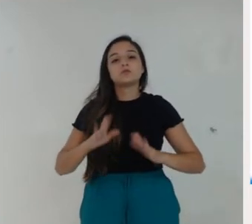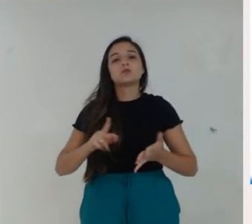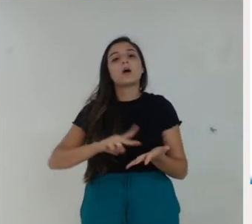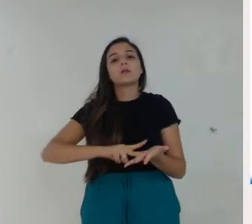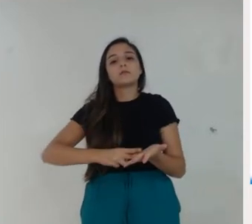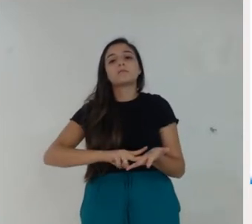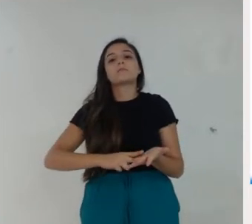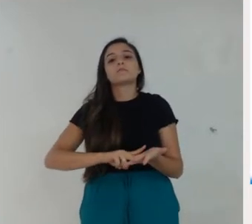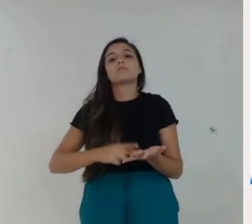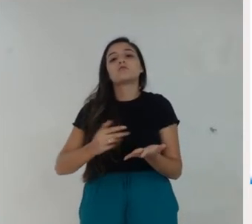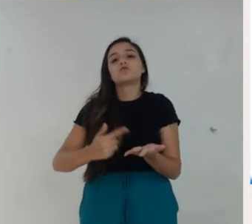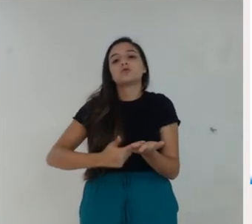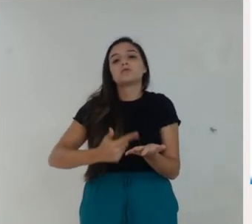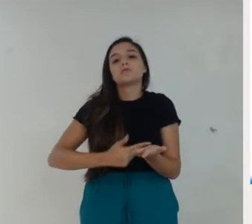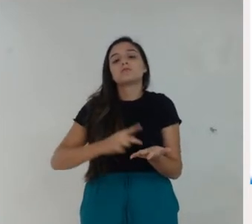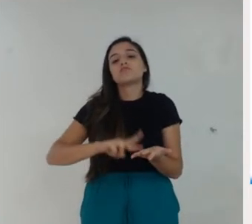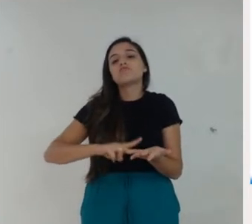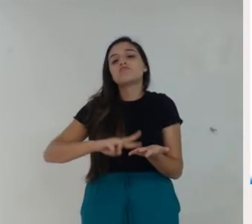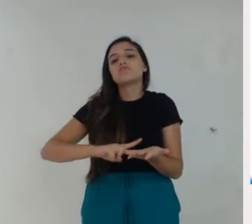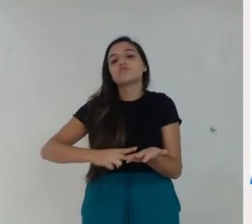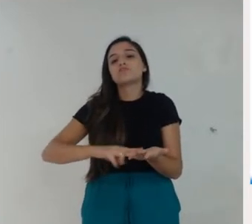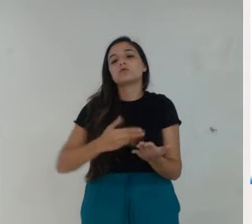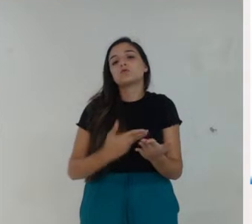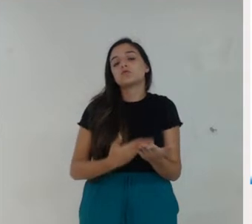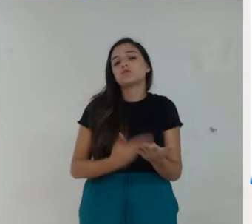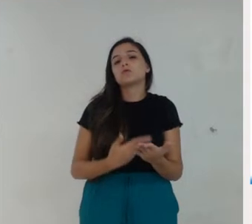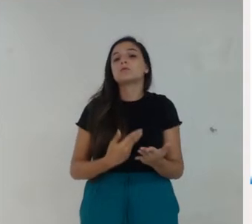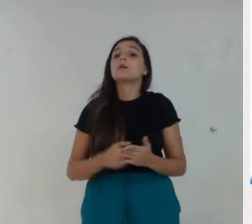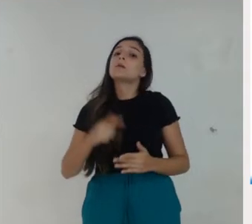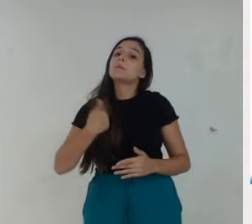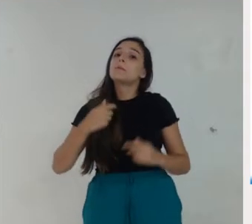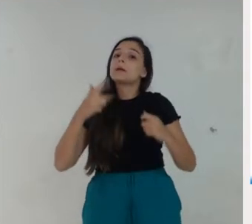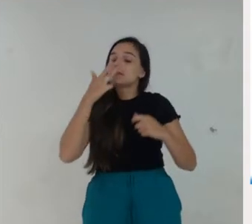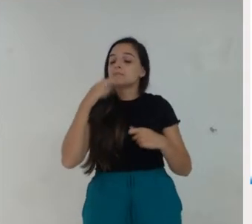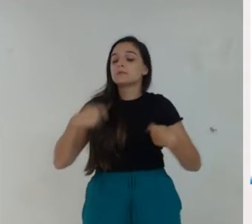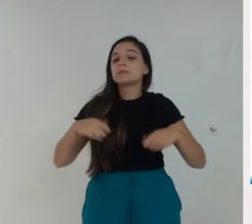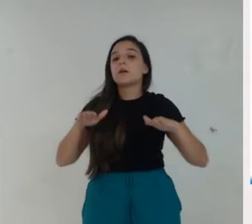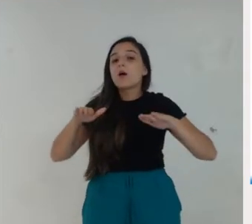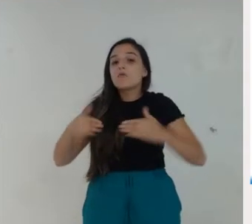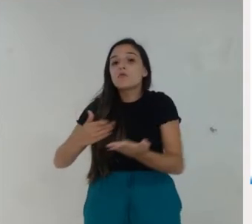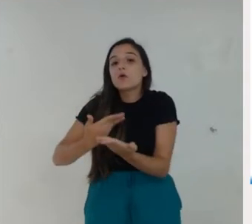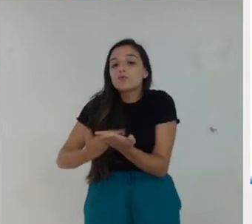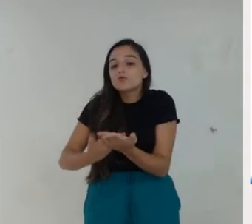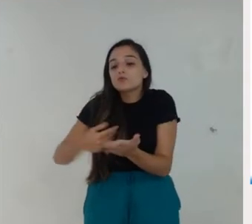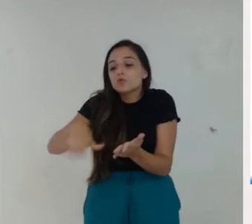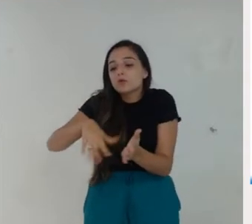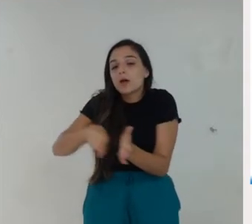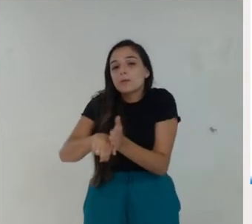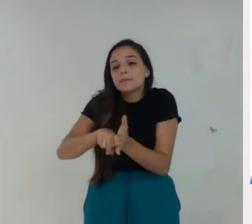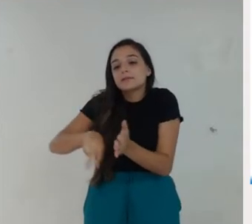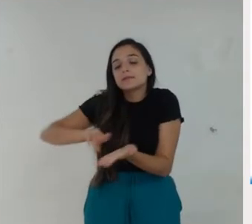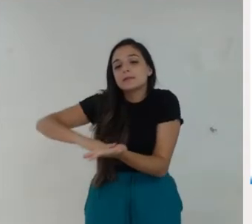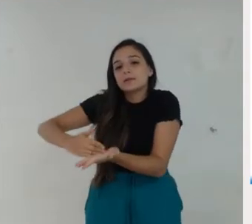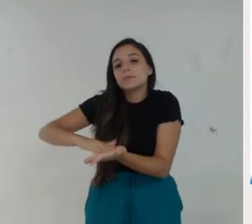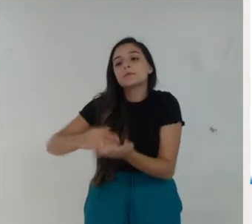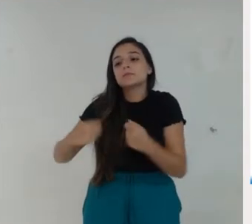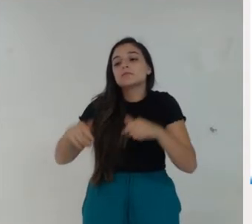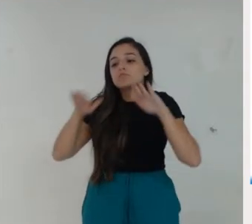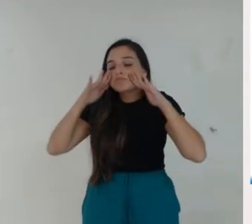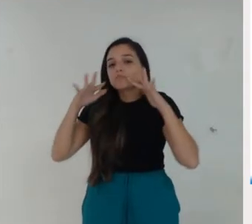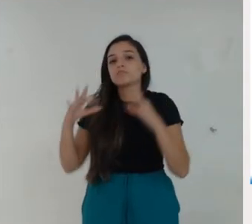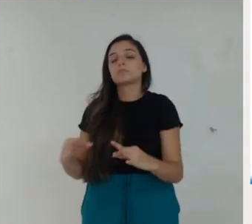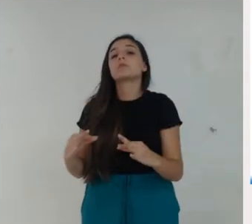diziam, os estudos da interpretação mereciam uma cobertura específica. Então, eu acho que hoje nós temos duas áreas muito